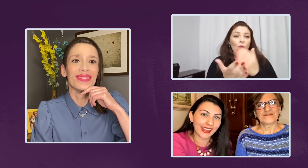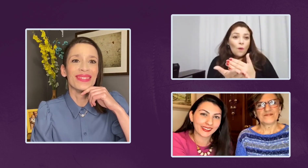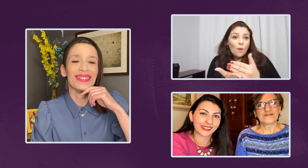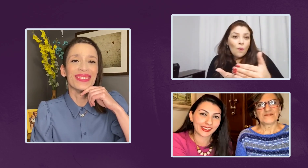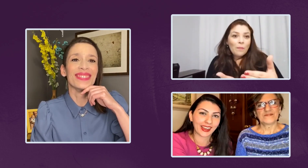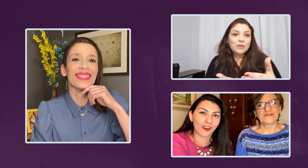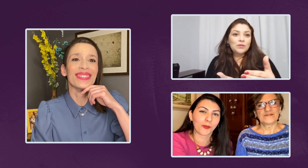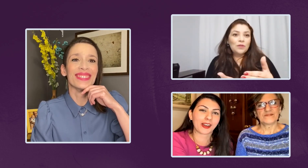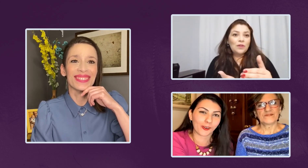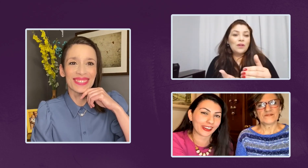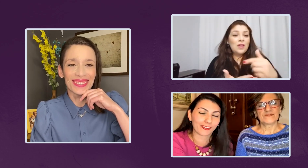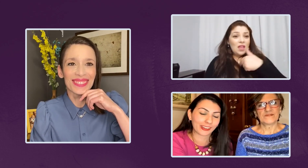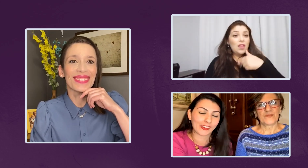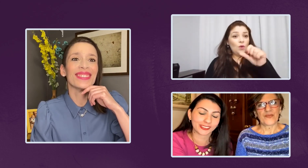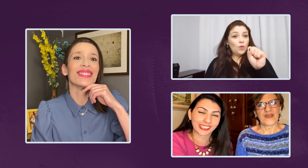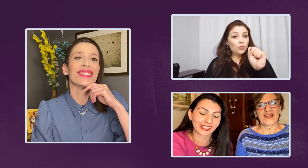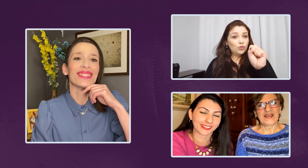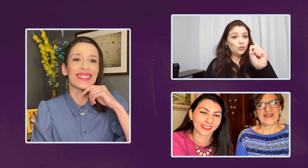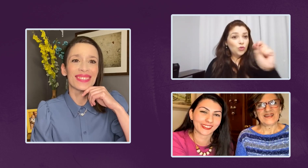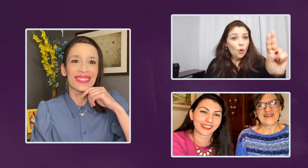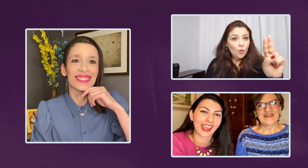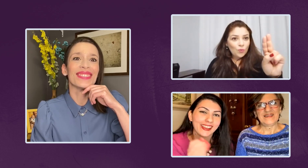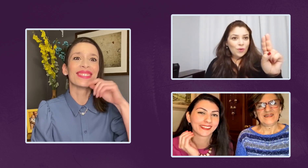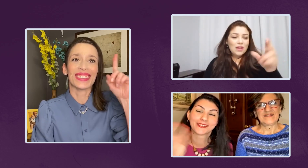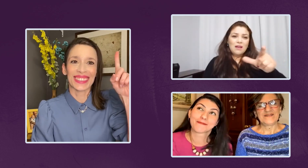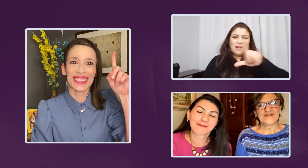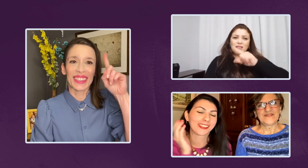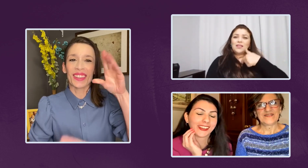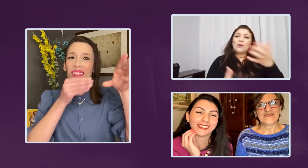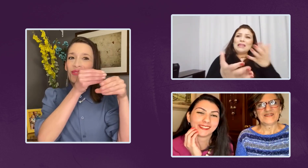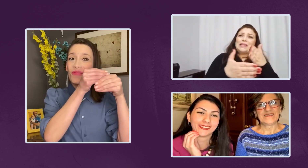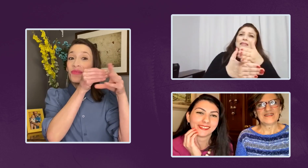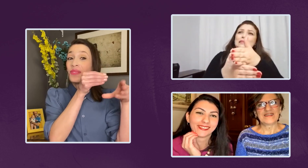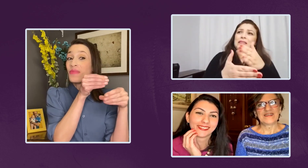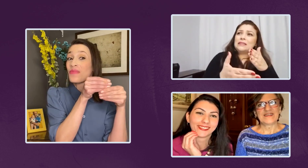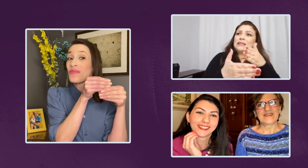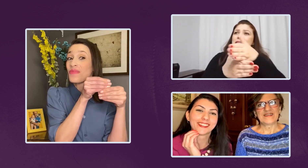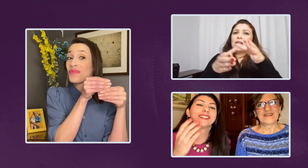pertencer a alguma coisa que eu não estava conseguindo, né? Então,